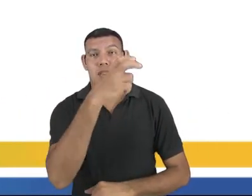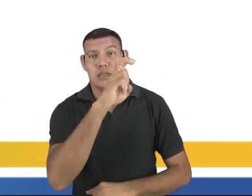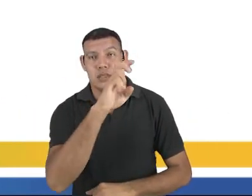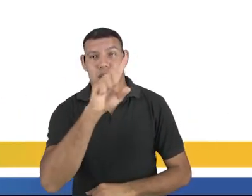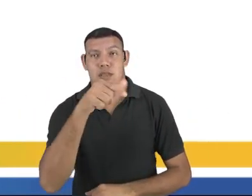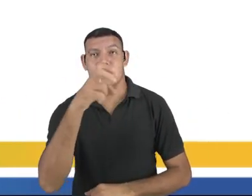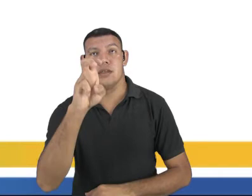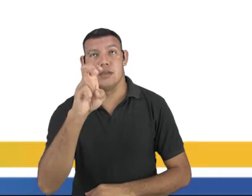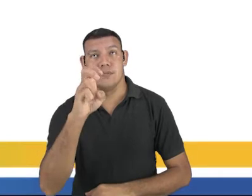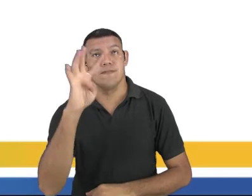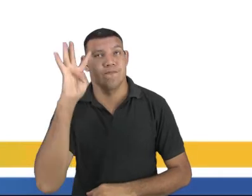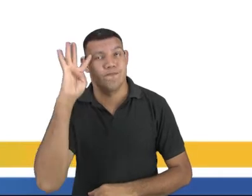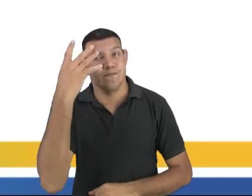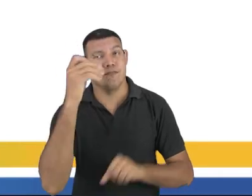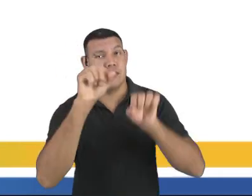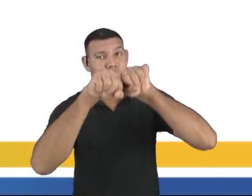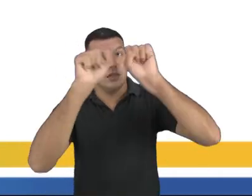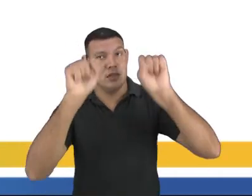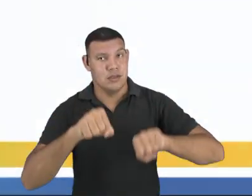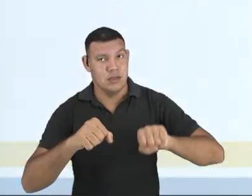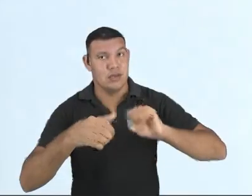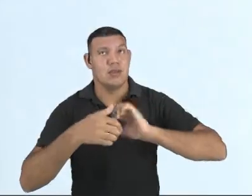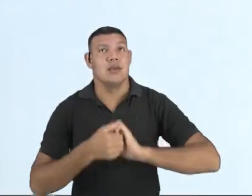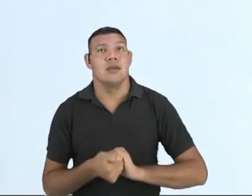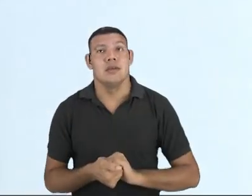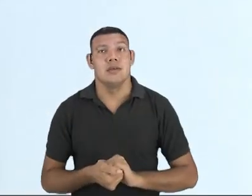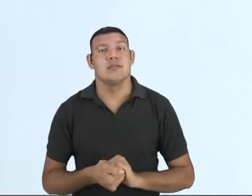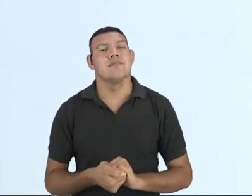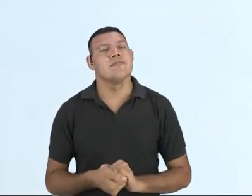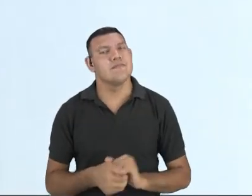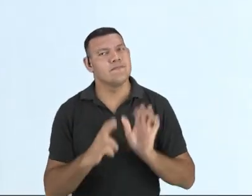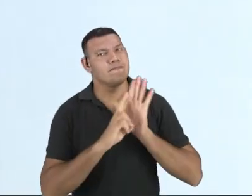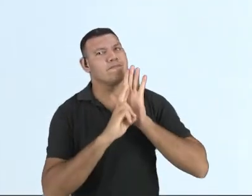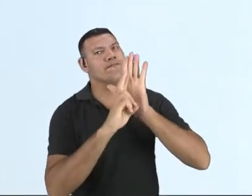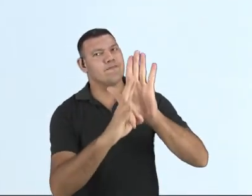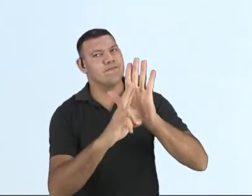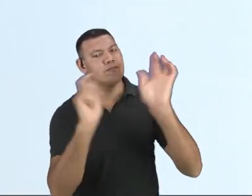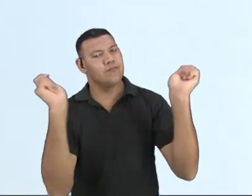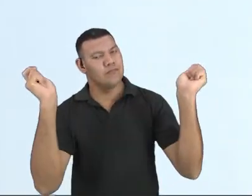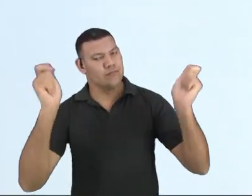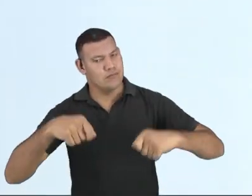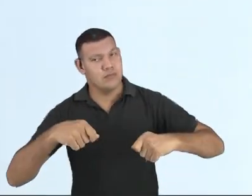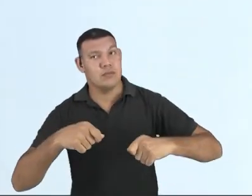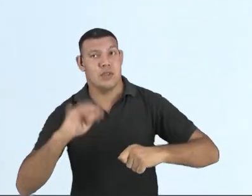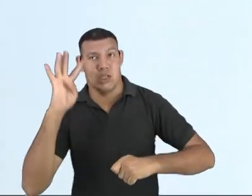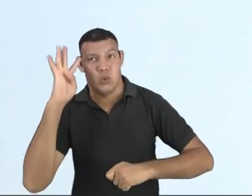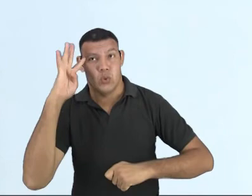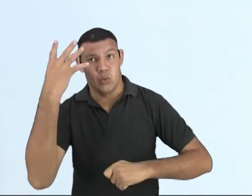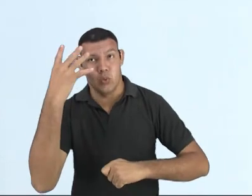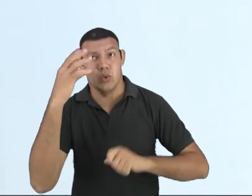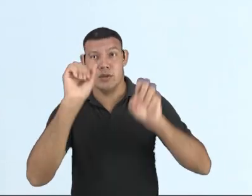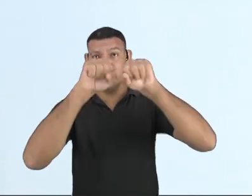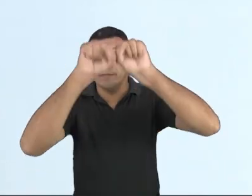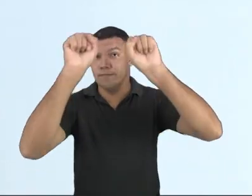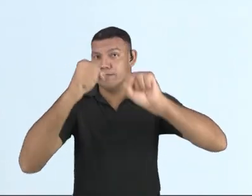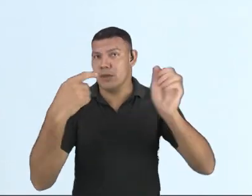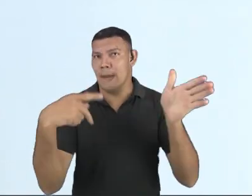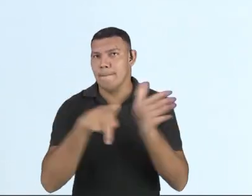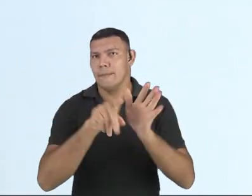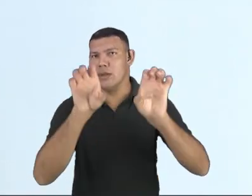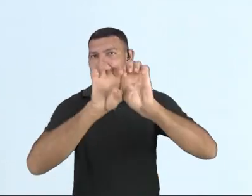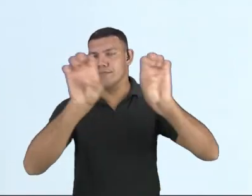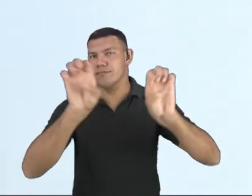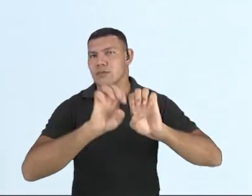5 é a solução do sistema e eu posso representar a solução do sistema de equação